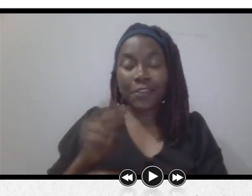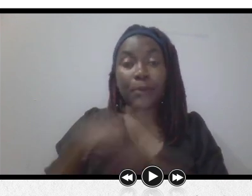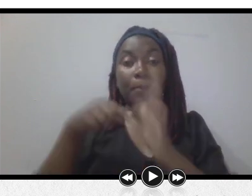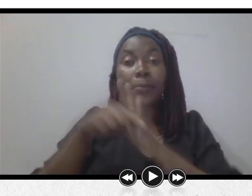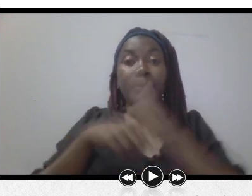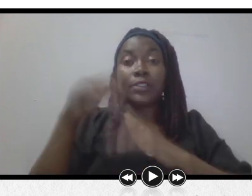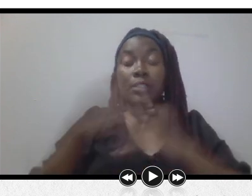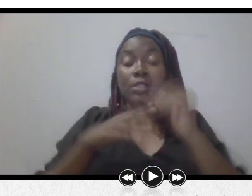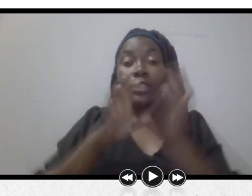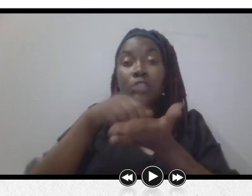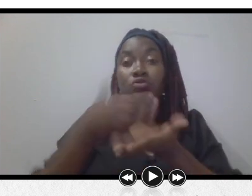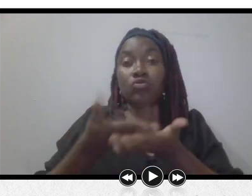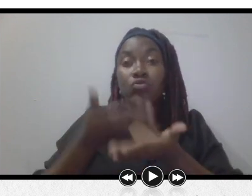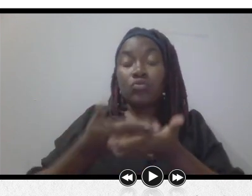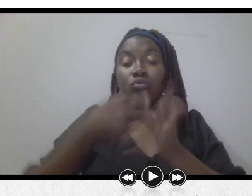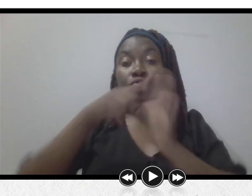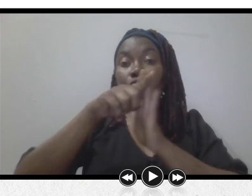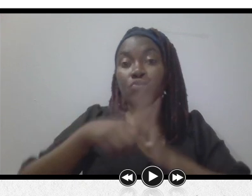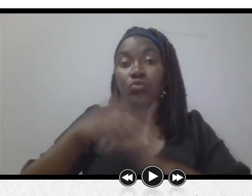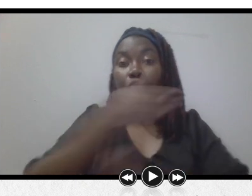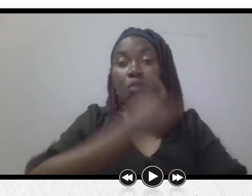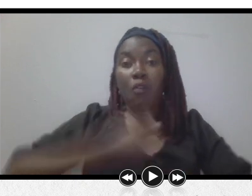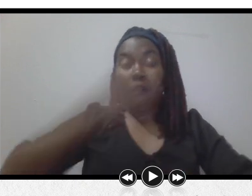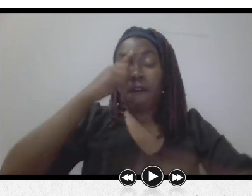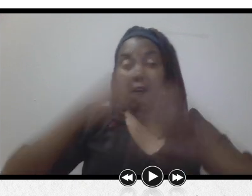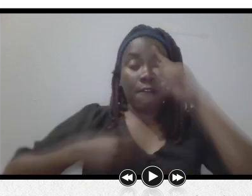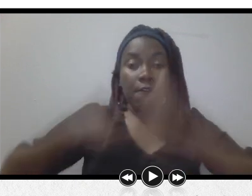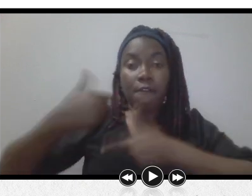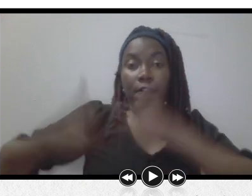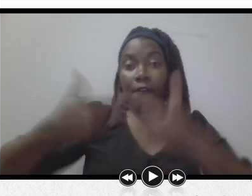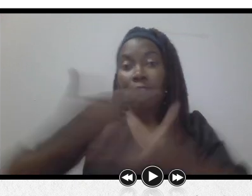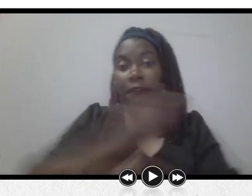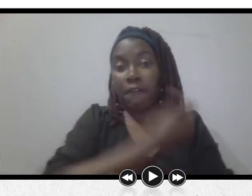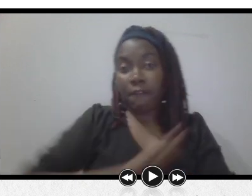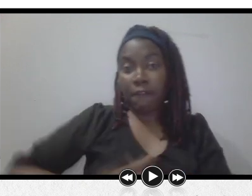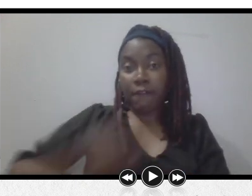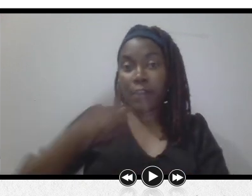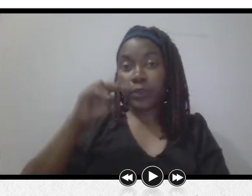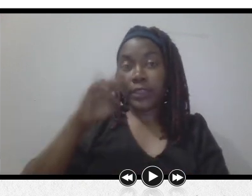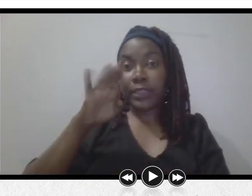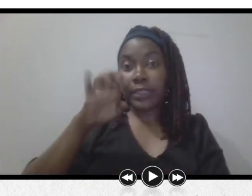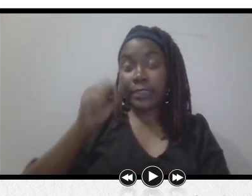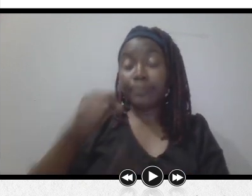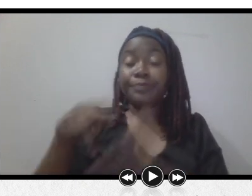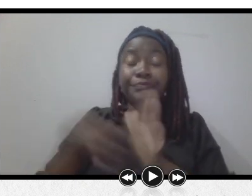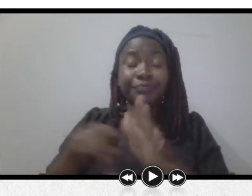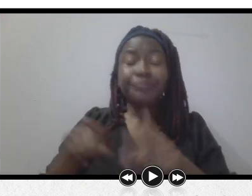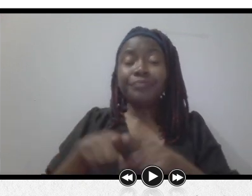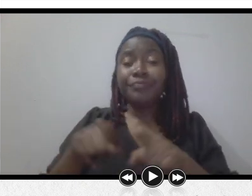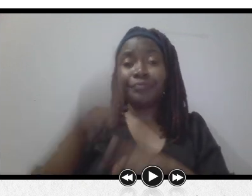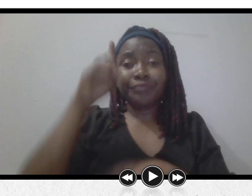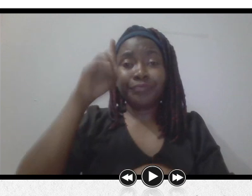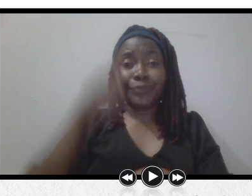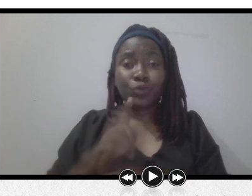de Estudos de Regulação e de Governança dos Serviços Públicos da Unesp e também diretor da Agência Reguladora Ares PCJ